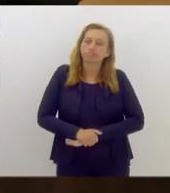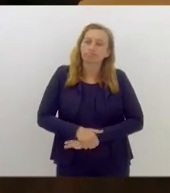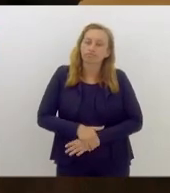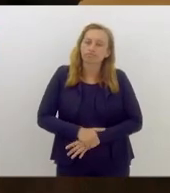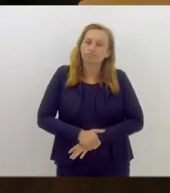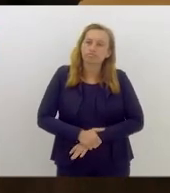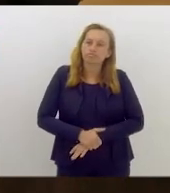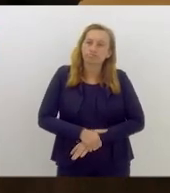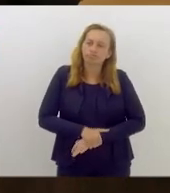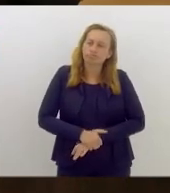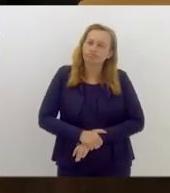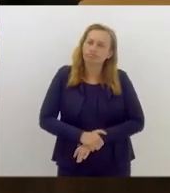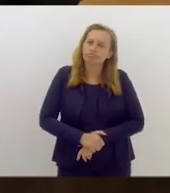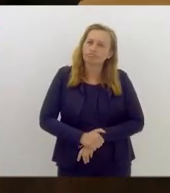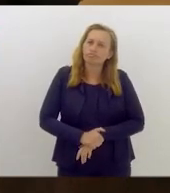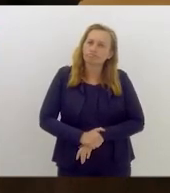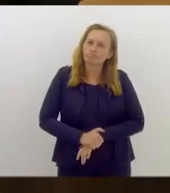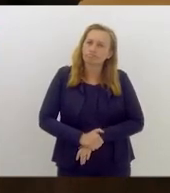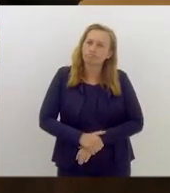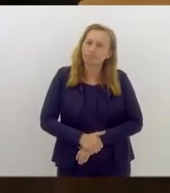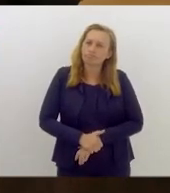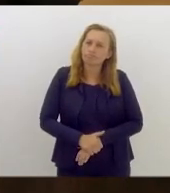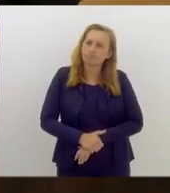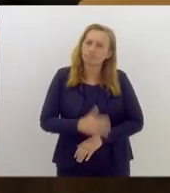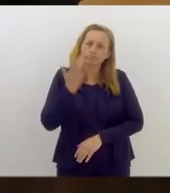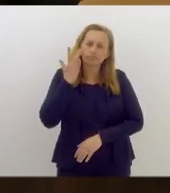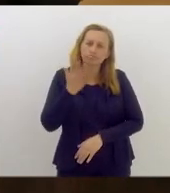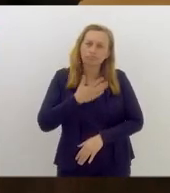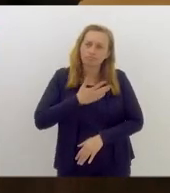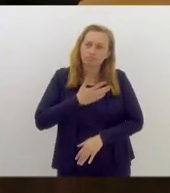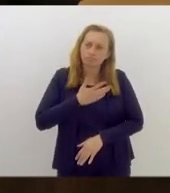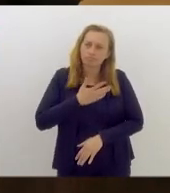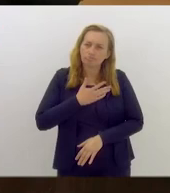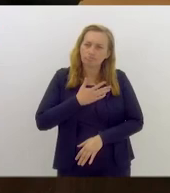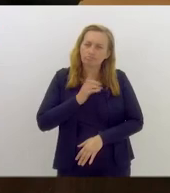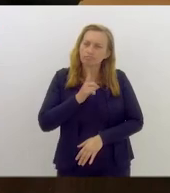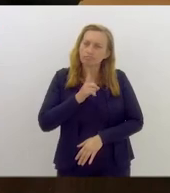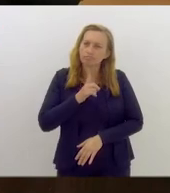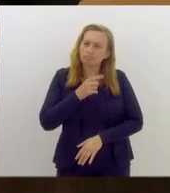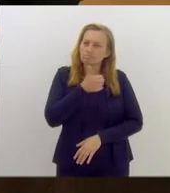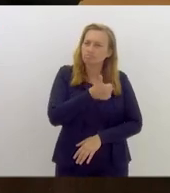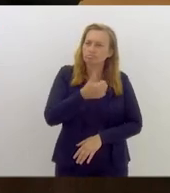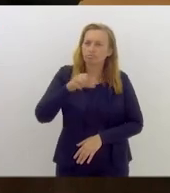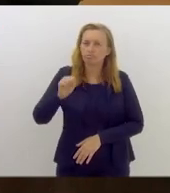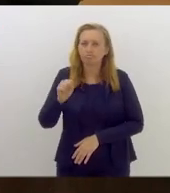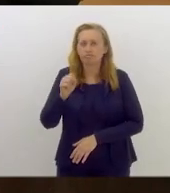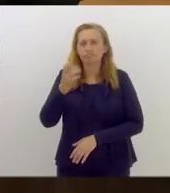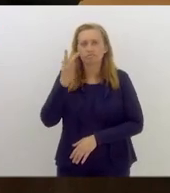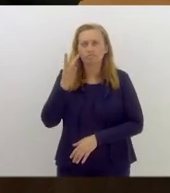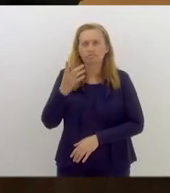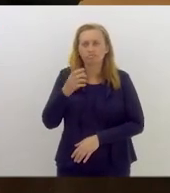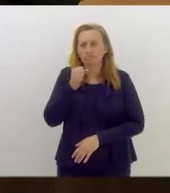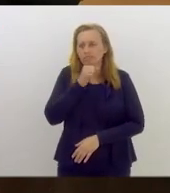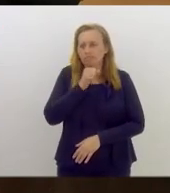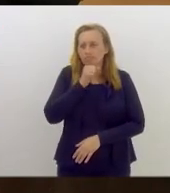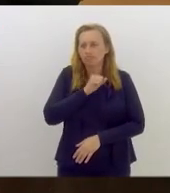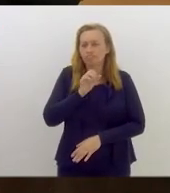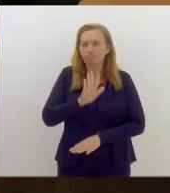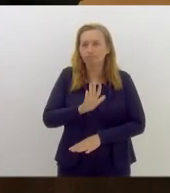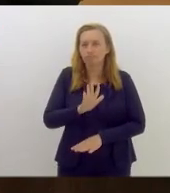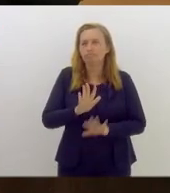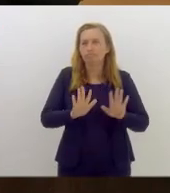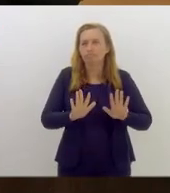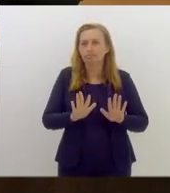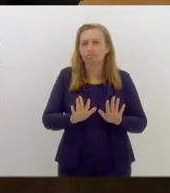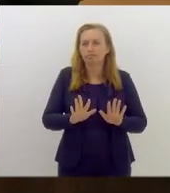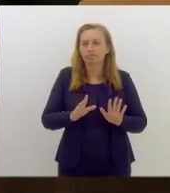que eu tenho impressão que é de minha autoria, mas só que não é de 2018, eu acho que é muito anterior a isso. Mas, de qualquer maneira,